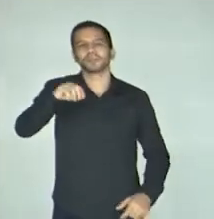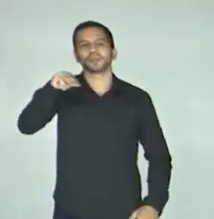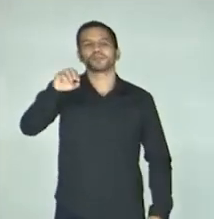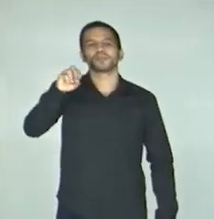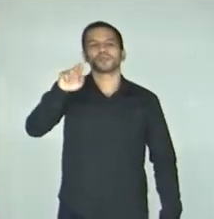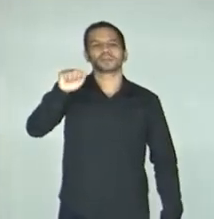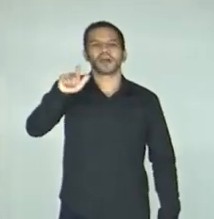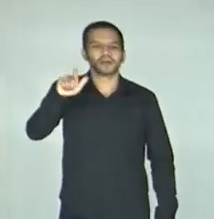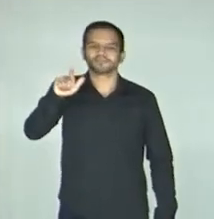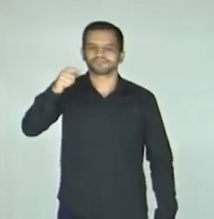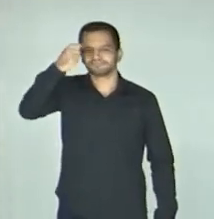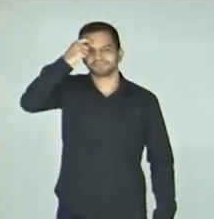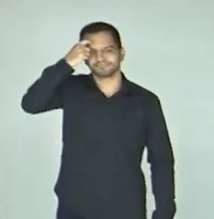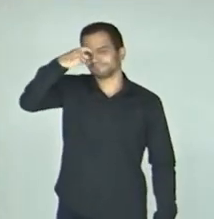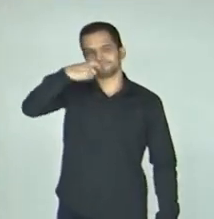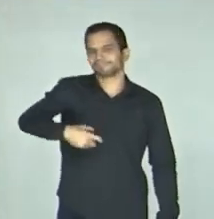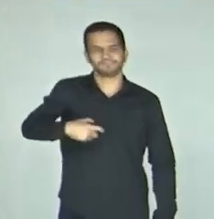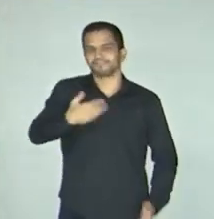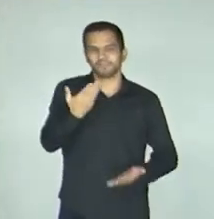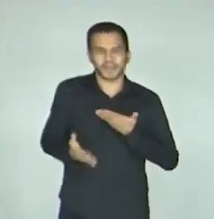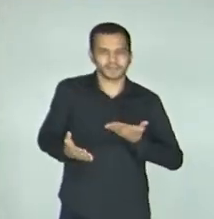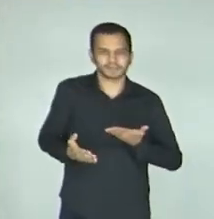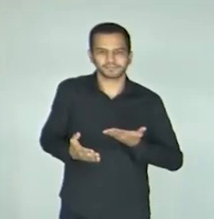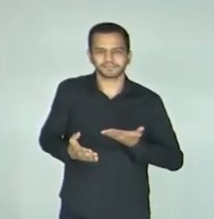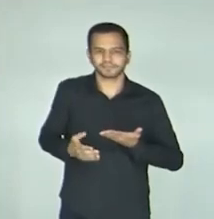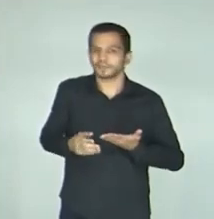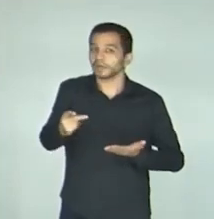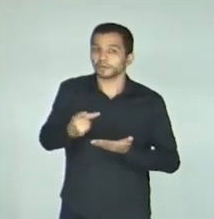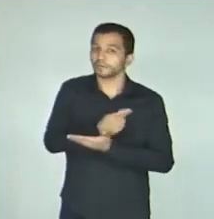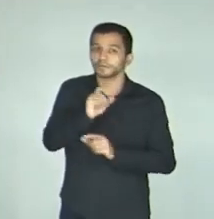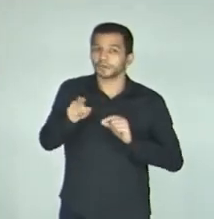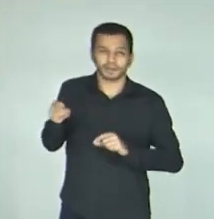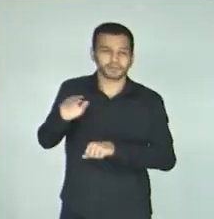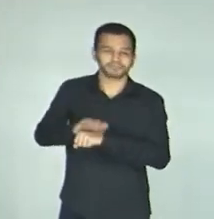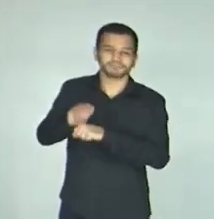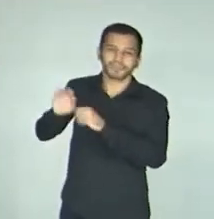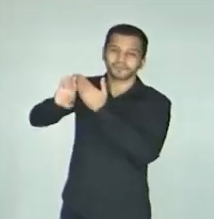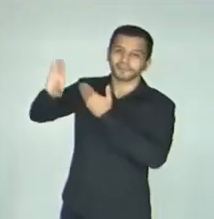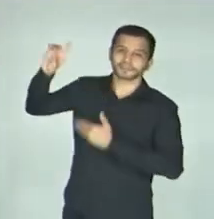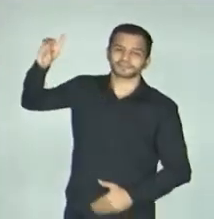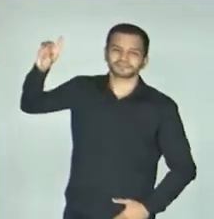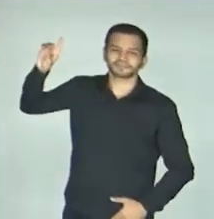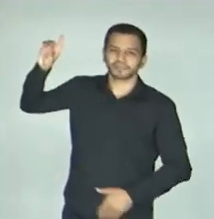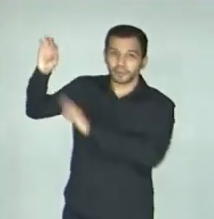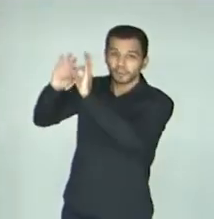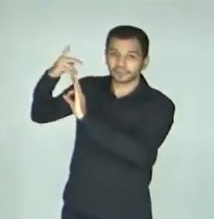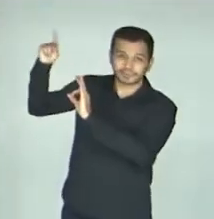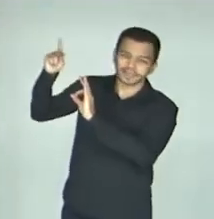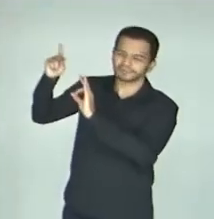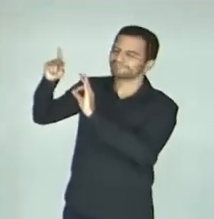não posso deixar de contar o que ele se afastou de um plano de Deus para sua família a queridos